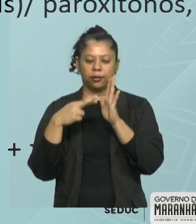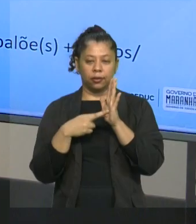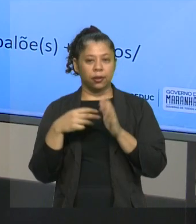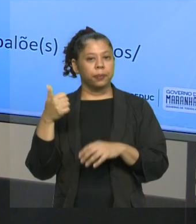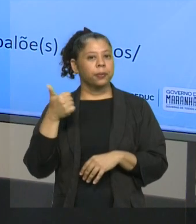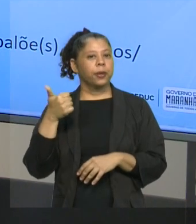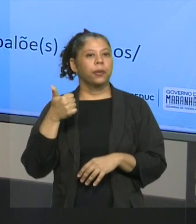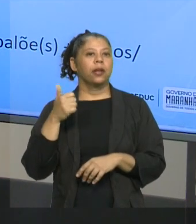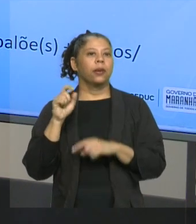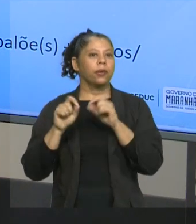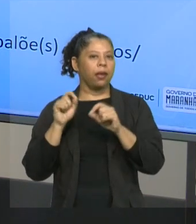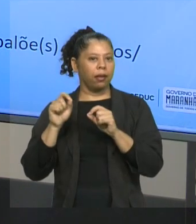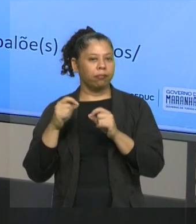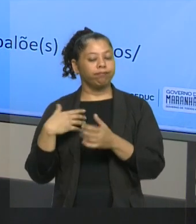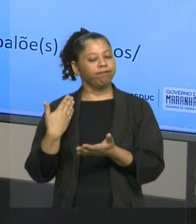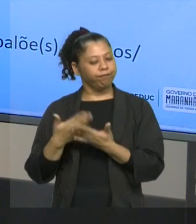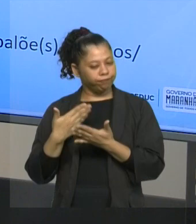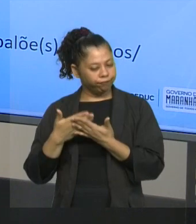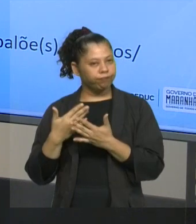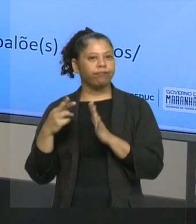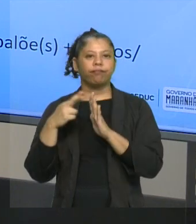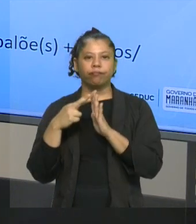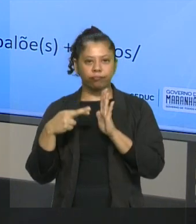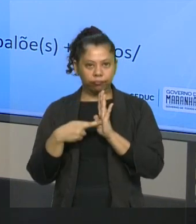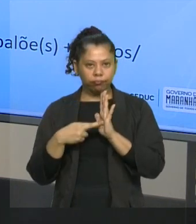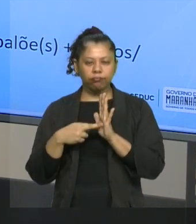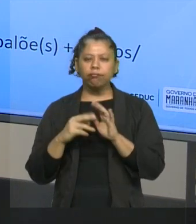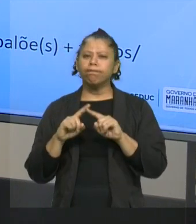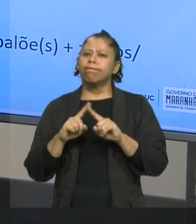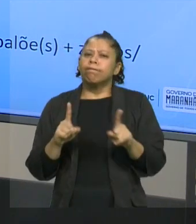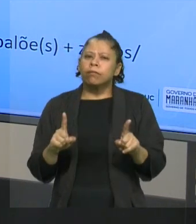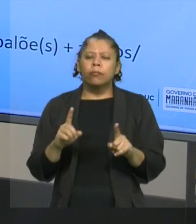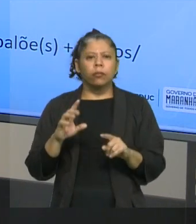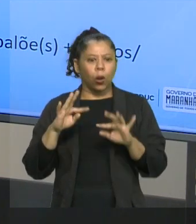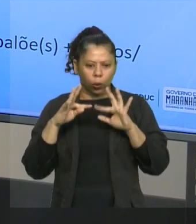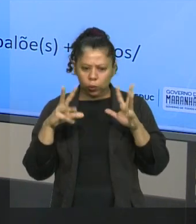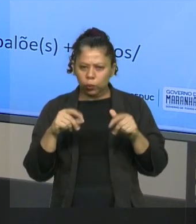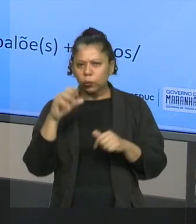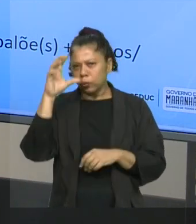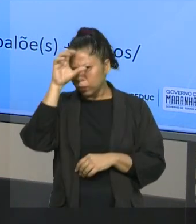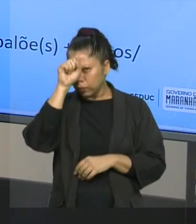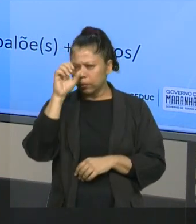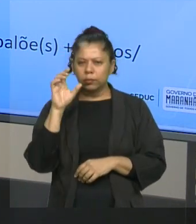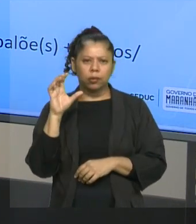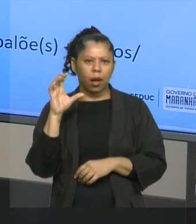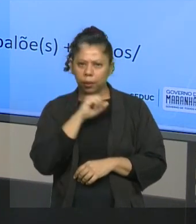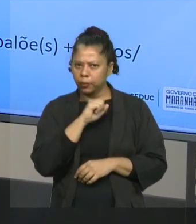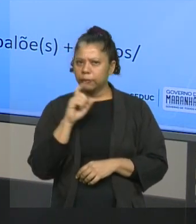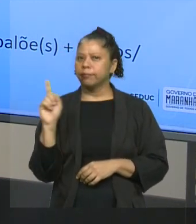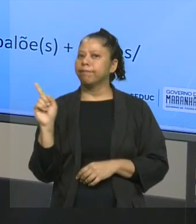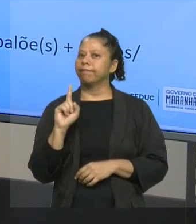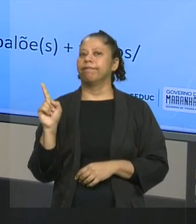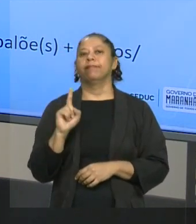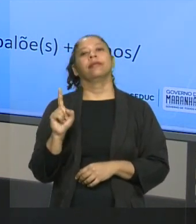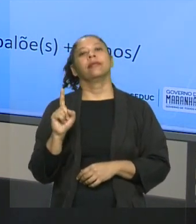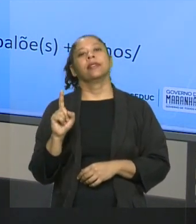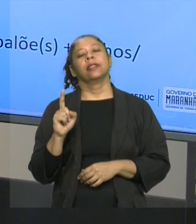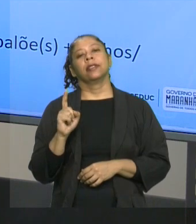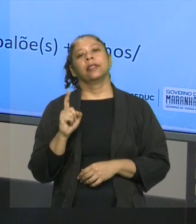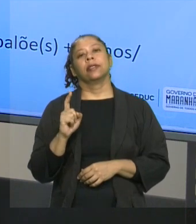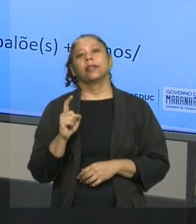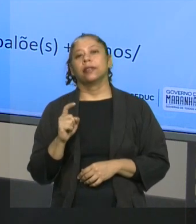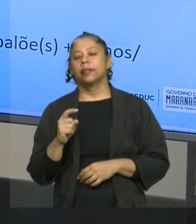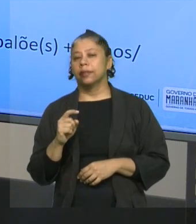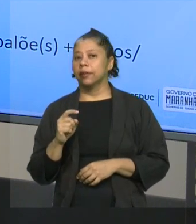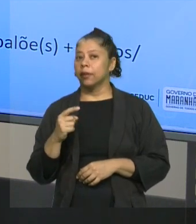primeira delas é estudá-las. Mas você não vai aprender tudo de uma vez. Preciso reforçar uma coisa: